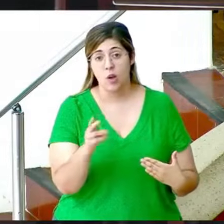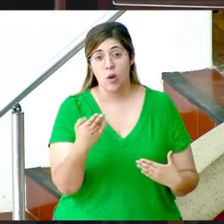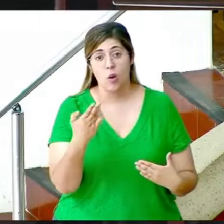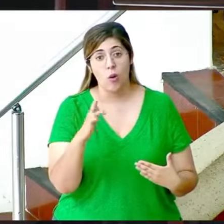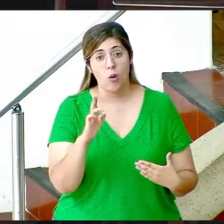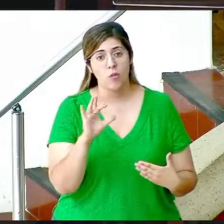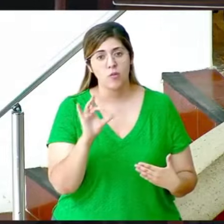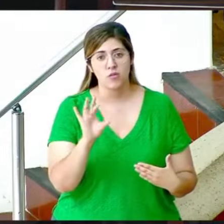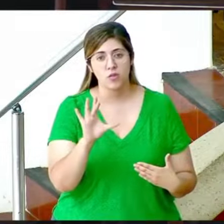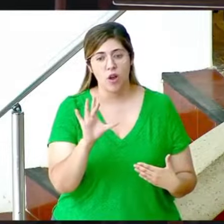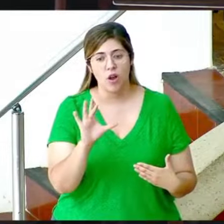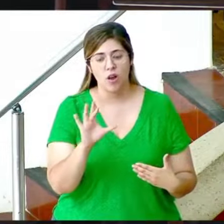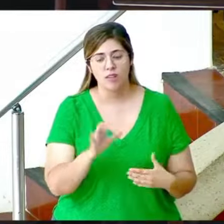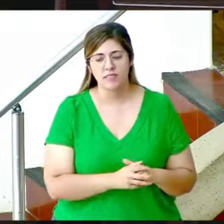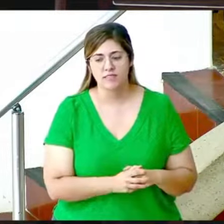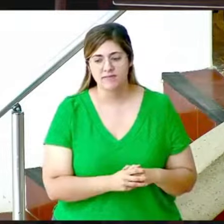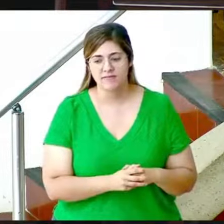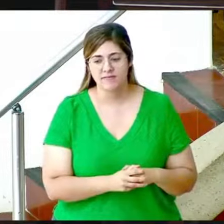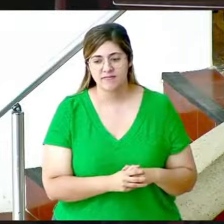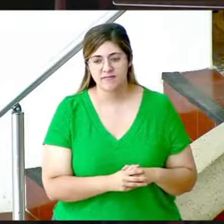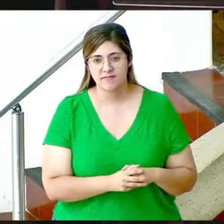Ou é o seu avatar?